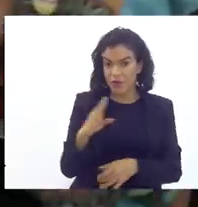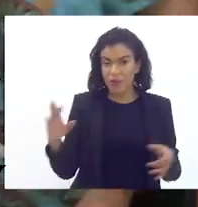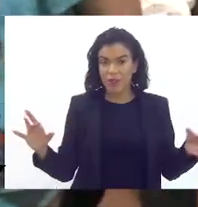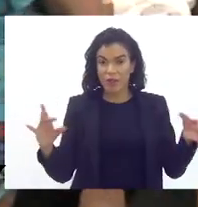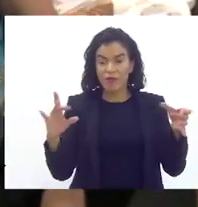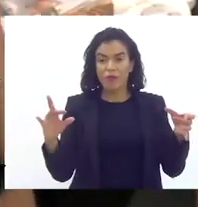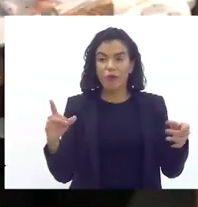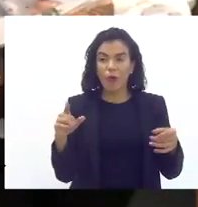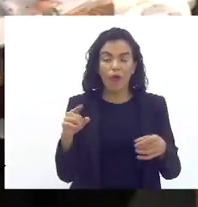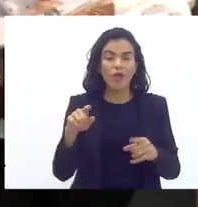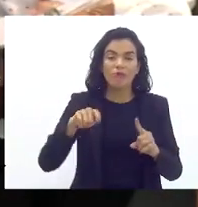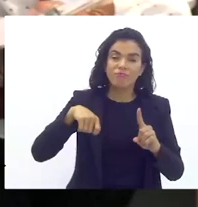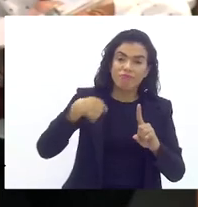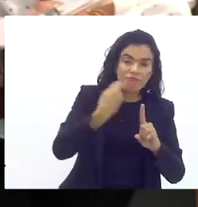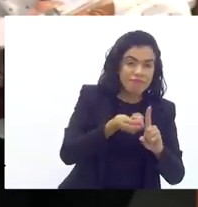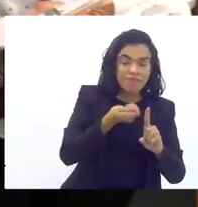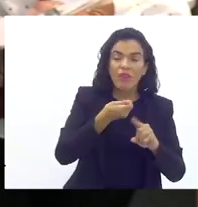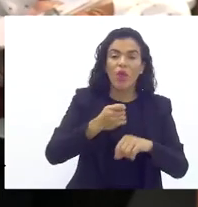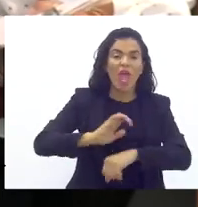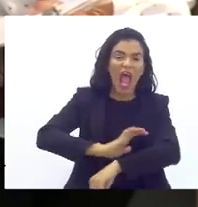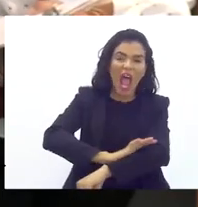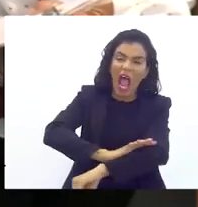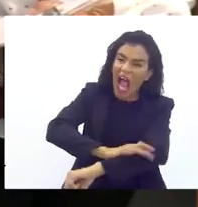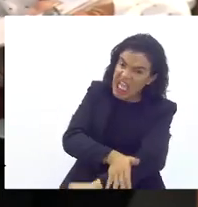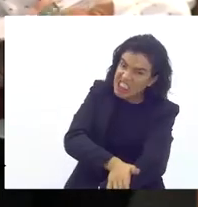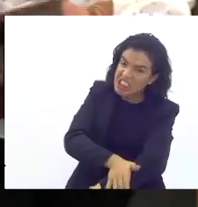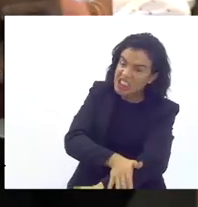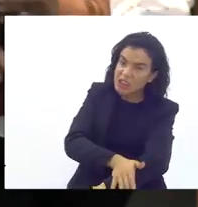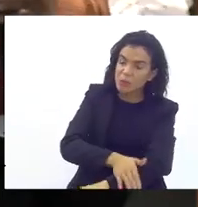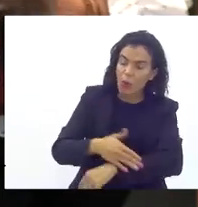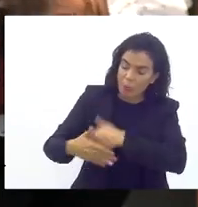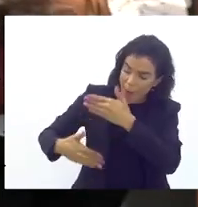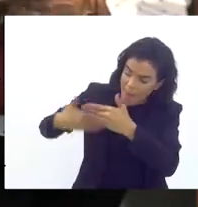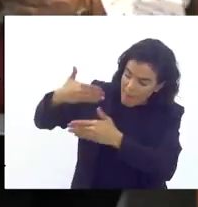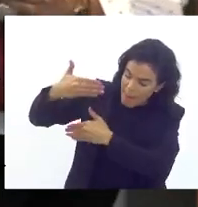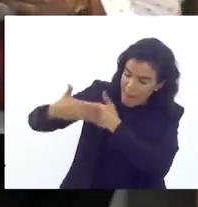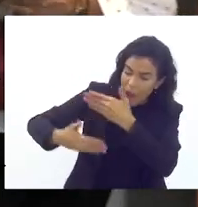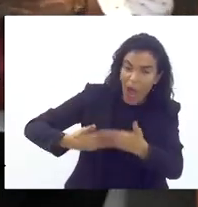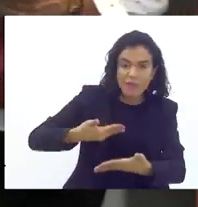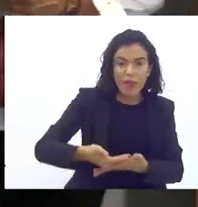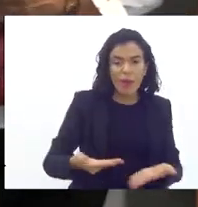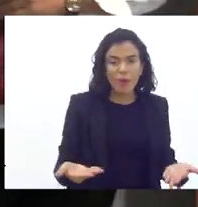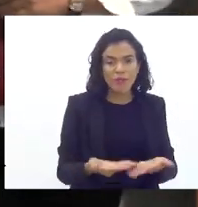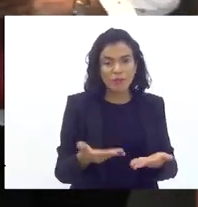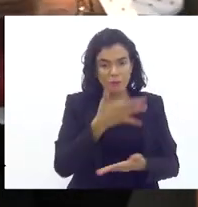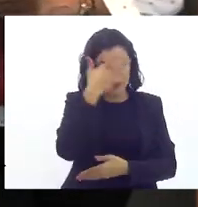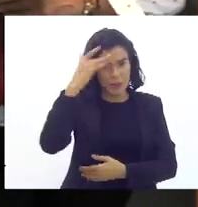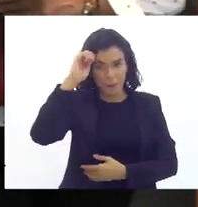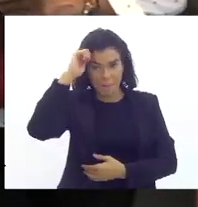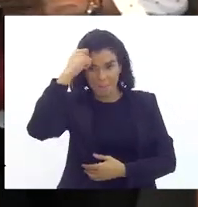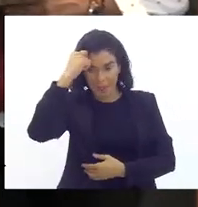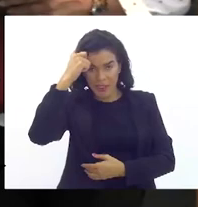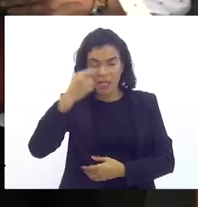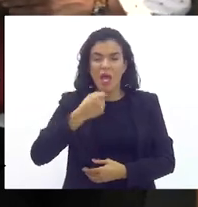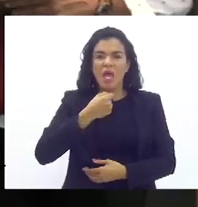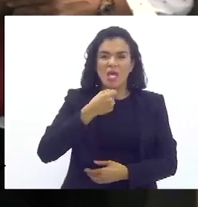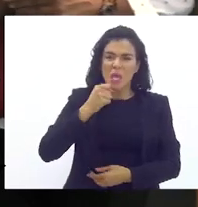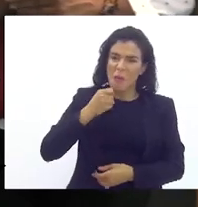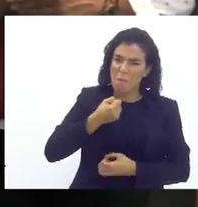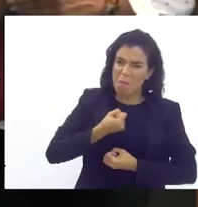ao racismo da escravidão e perpetua até hoje pessoas pretas que falam